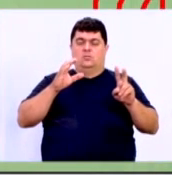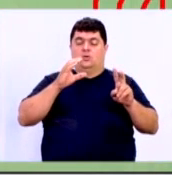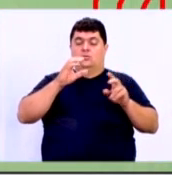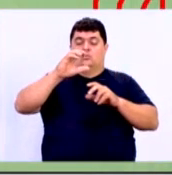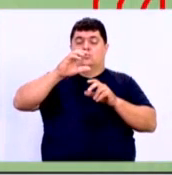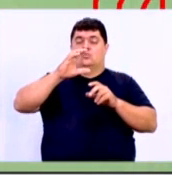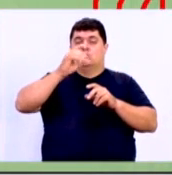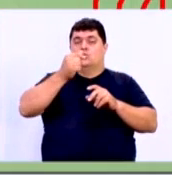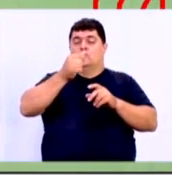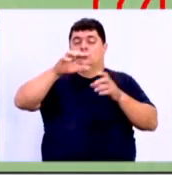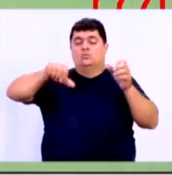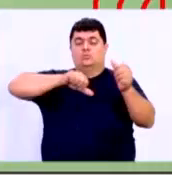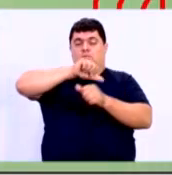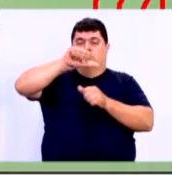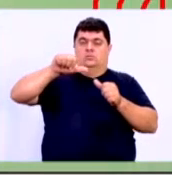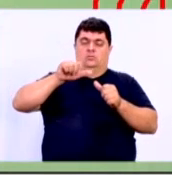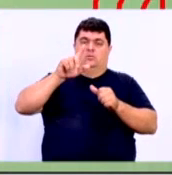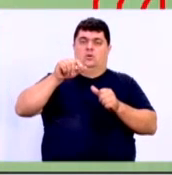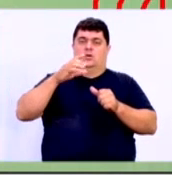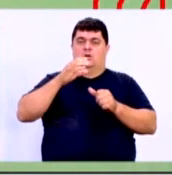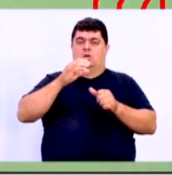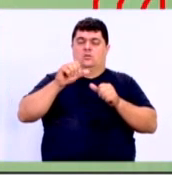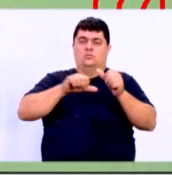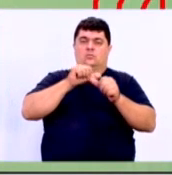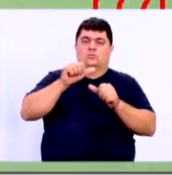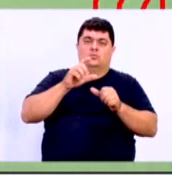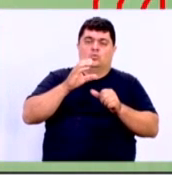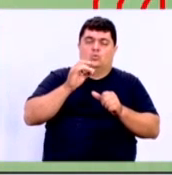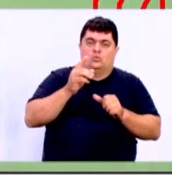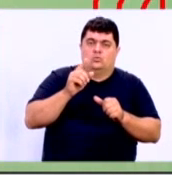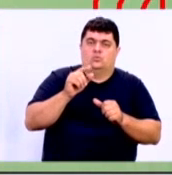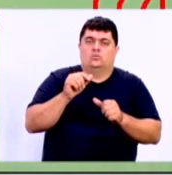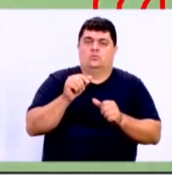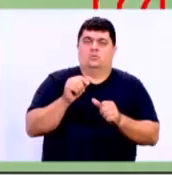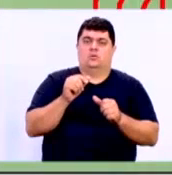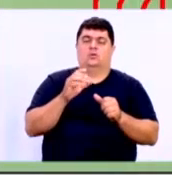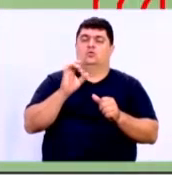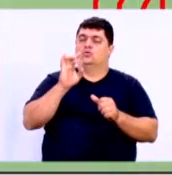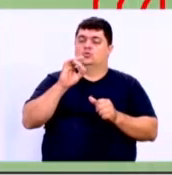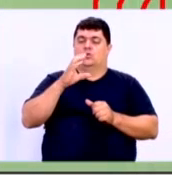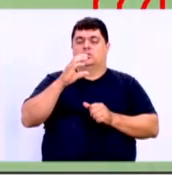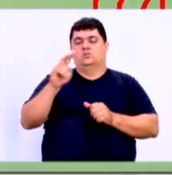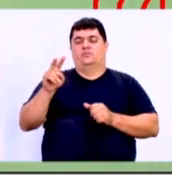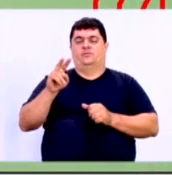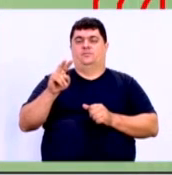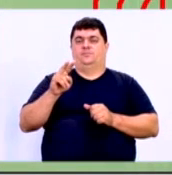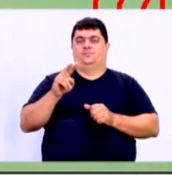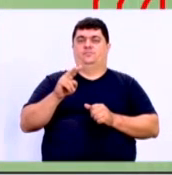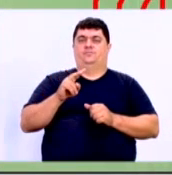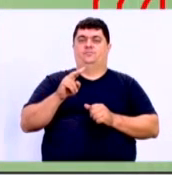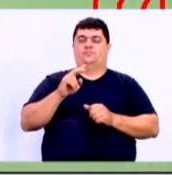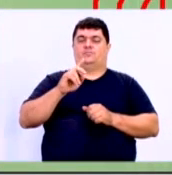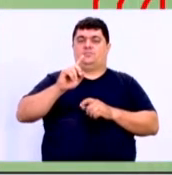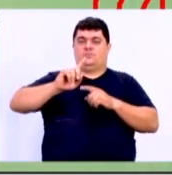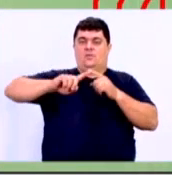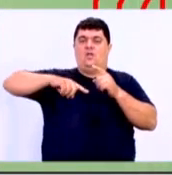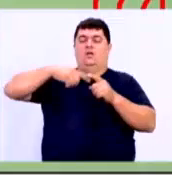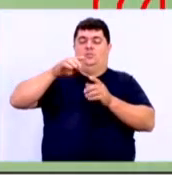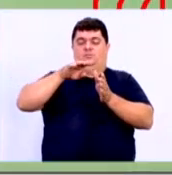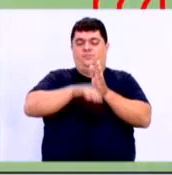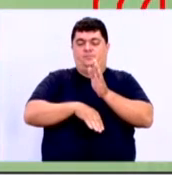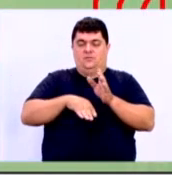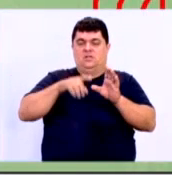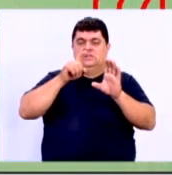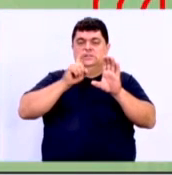variável, aqui o custo do produto vendido é simplesmente custeio variável. Depois ele vai subtrair